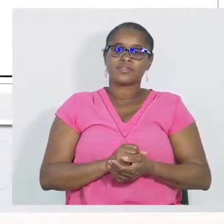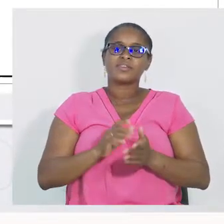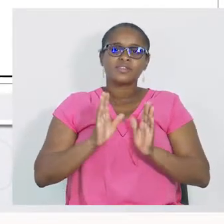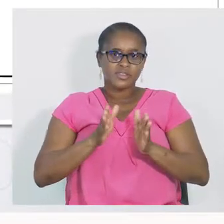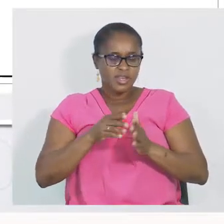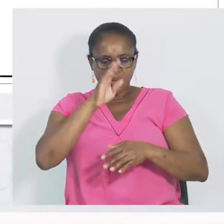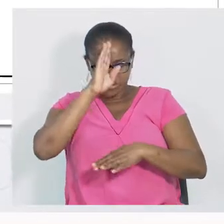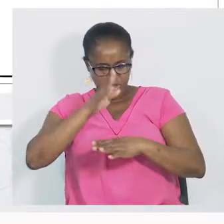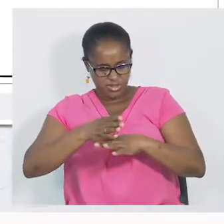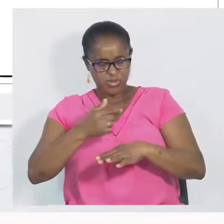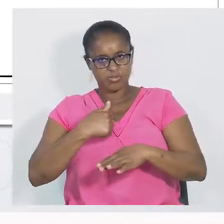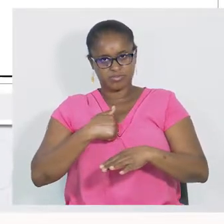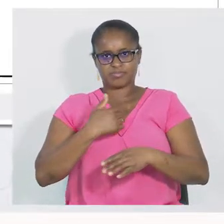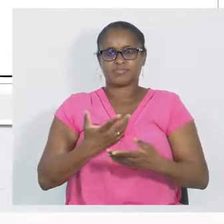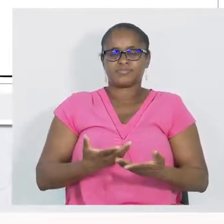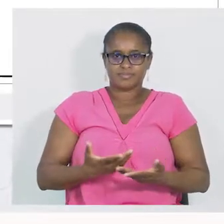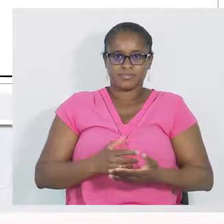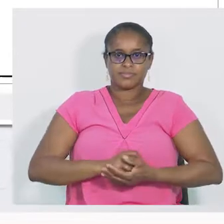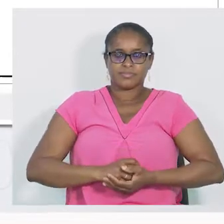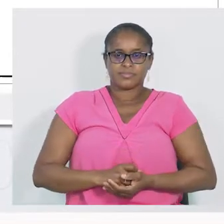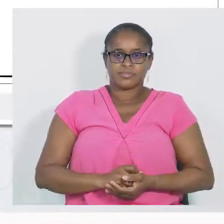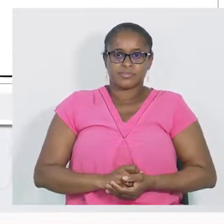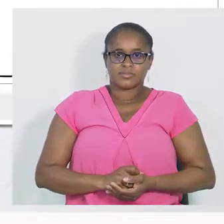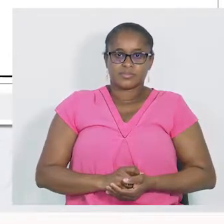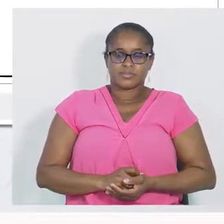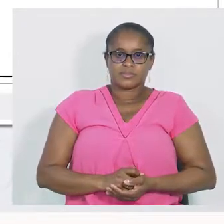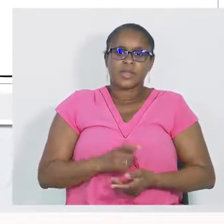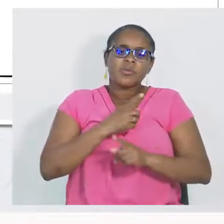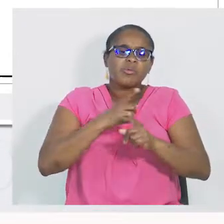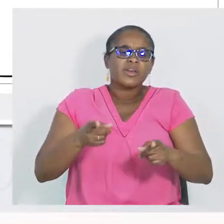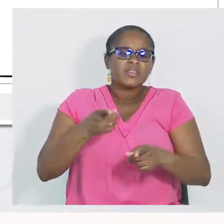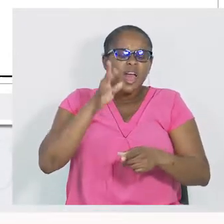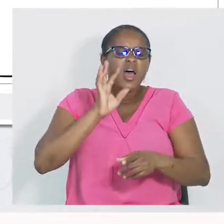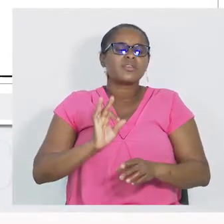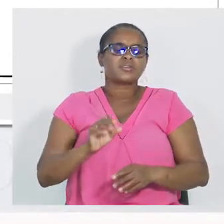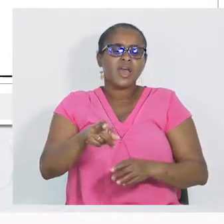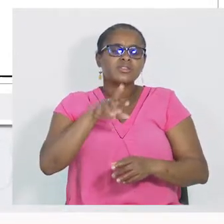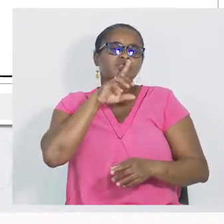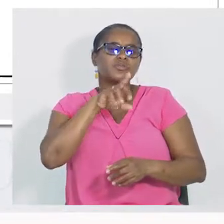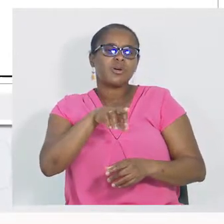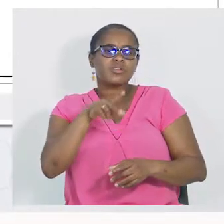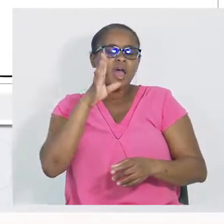e utilizando os elementos de um texto narrativo. E continuando.